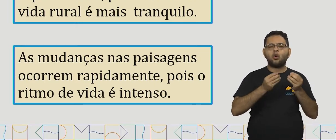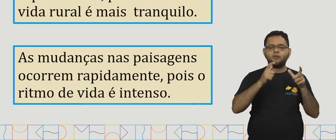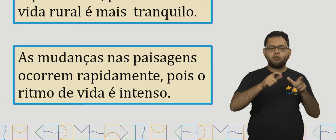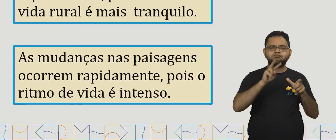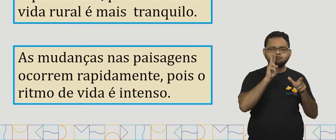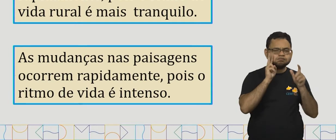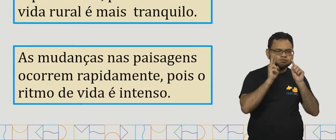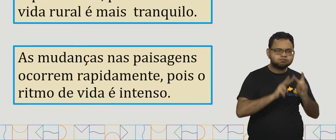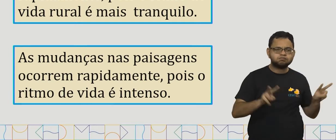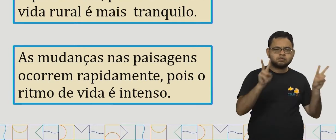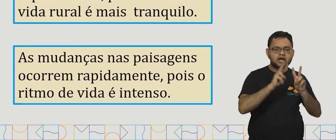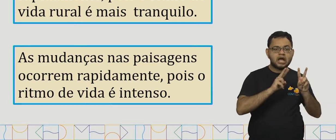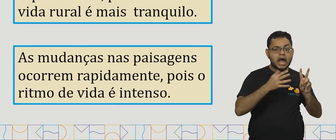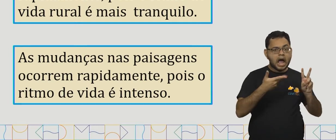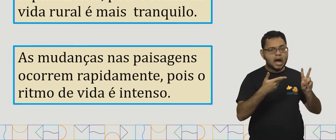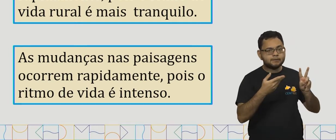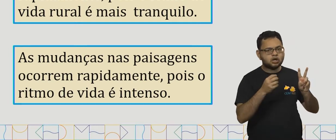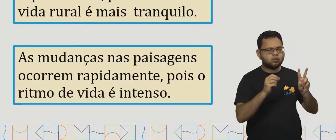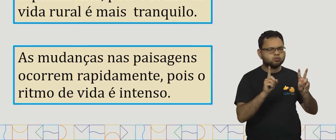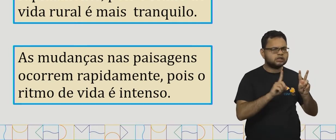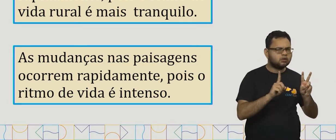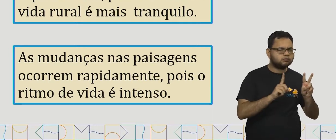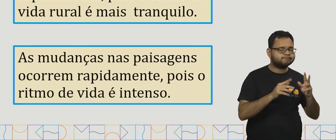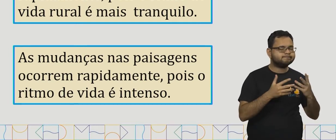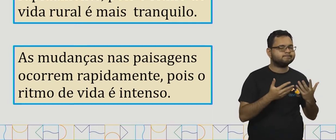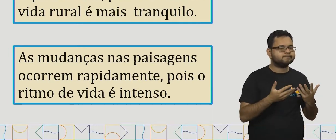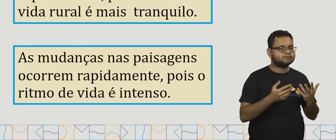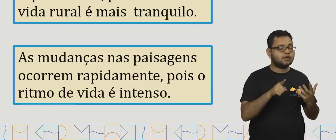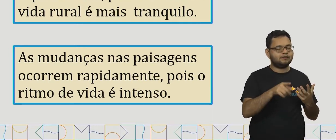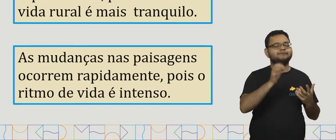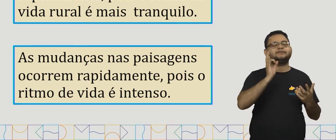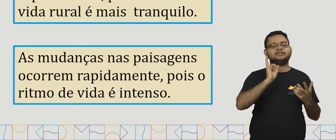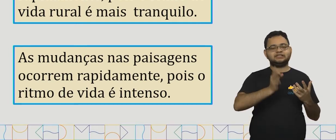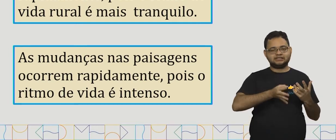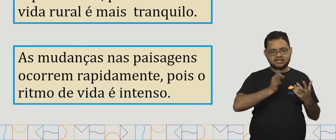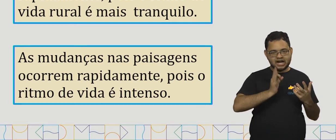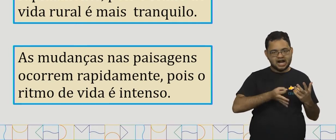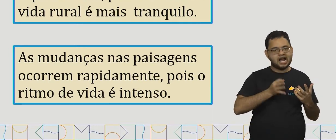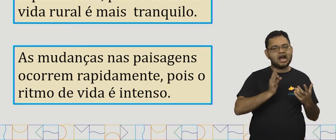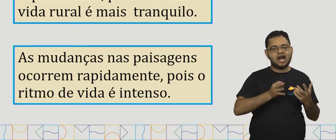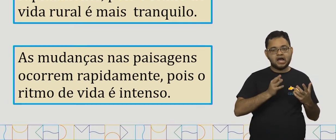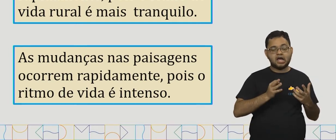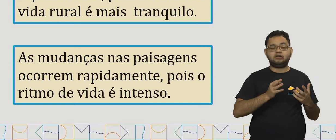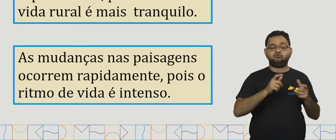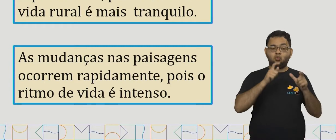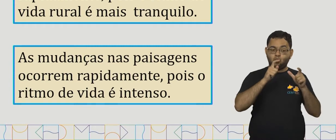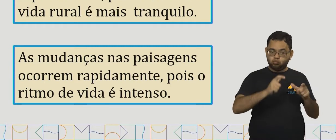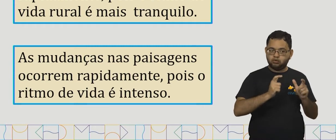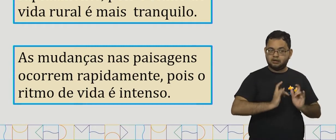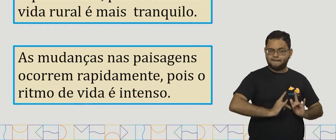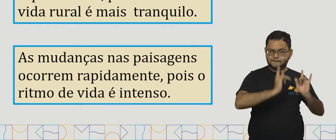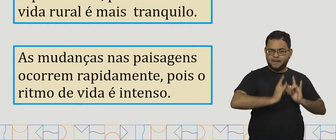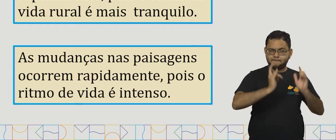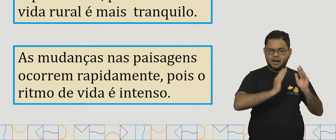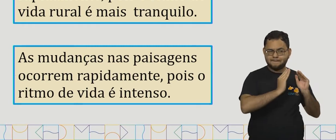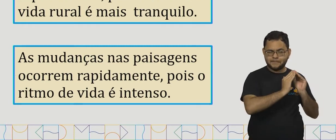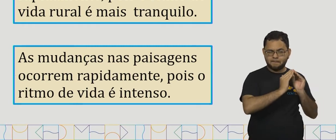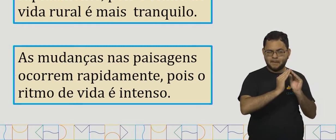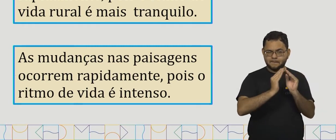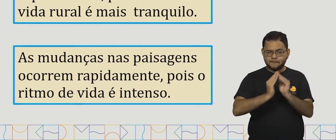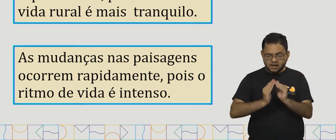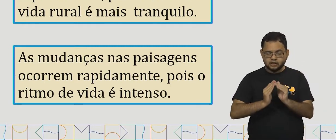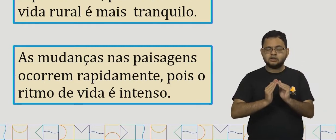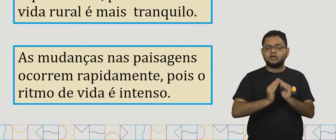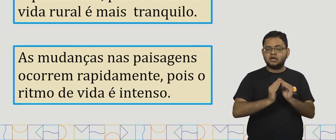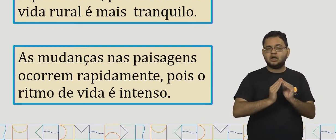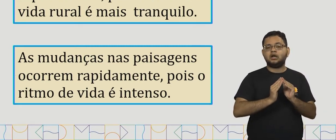forma rápida ou não? Isso mesmo. Nas cidades e espaços urbanos em geral, as mudanças